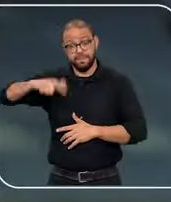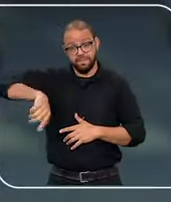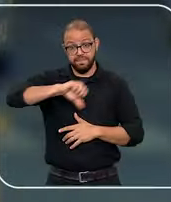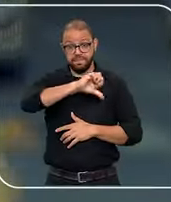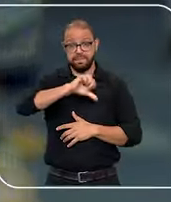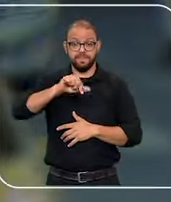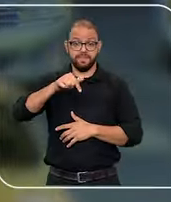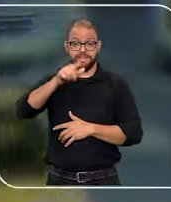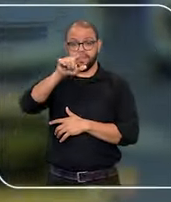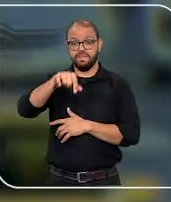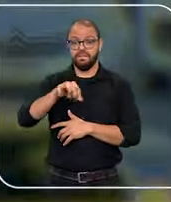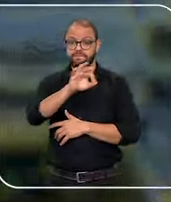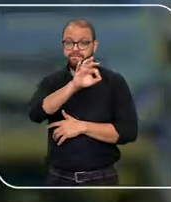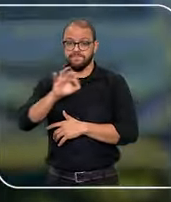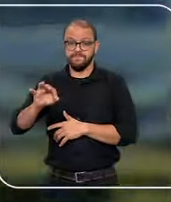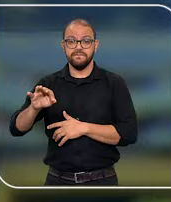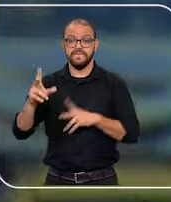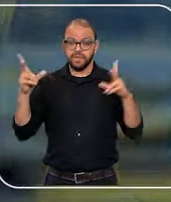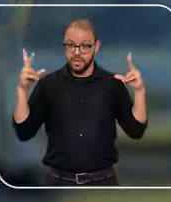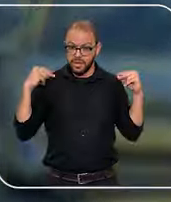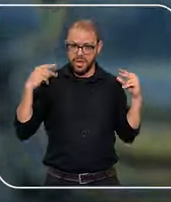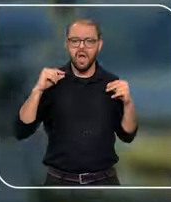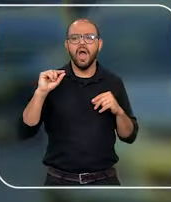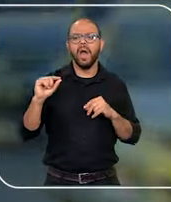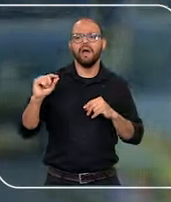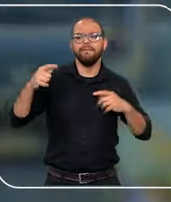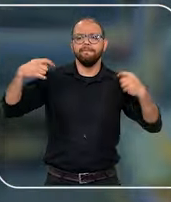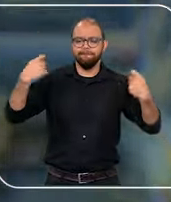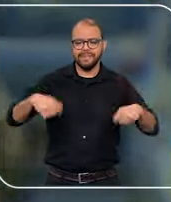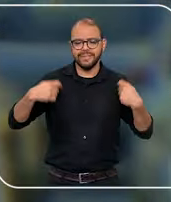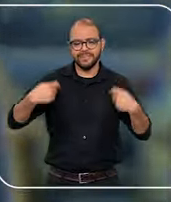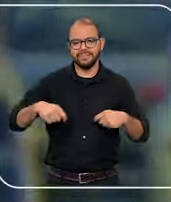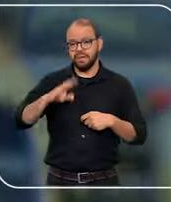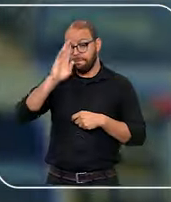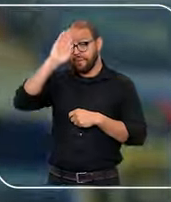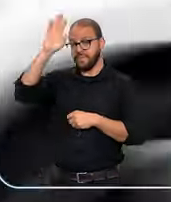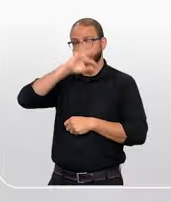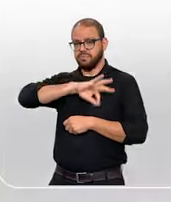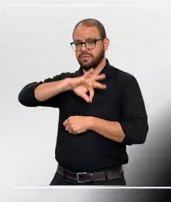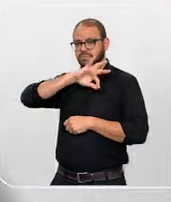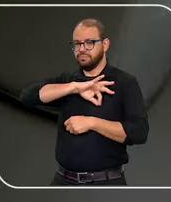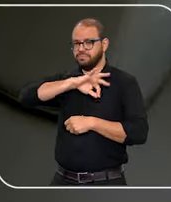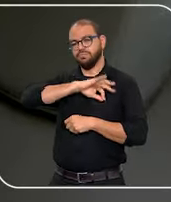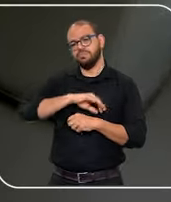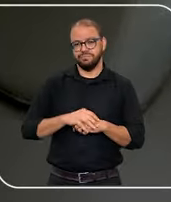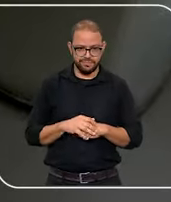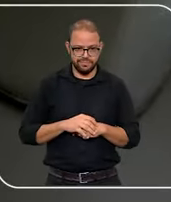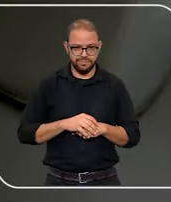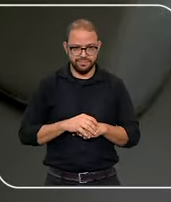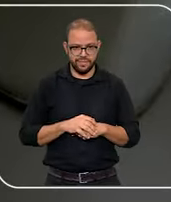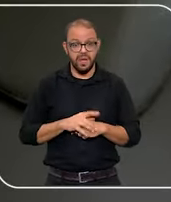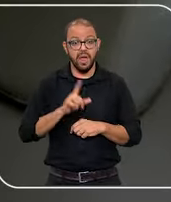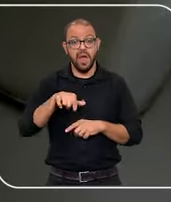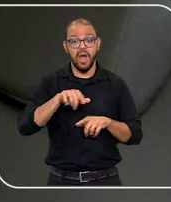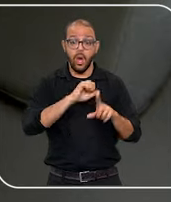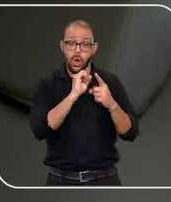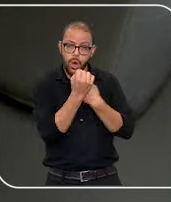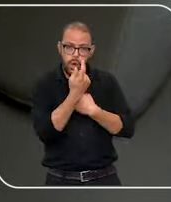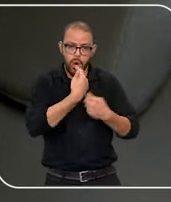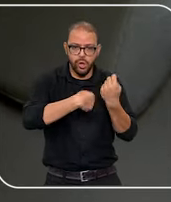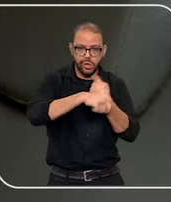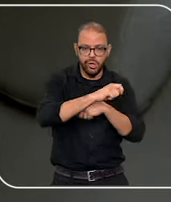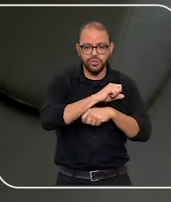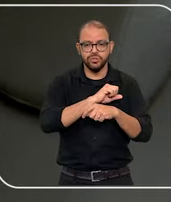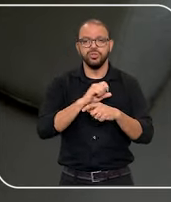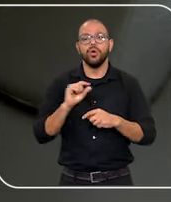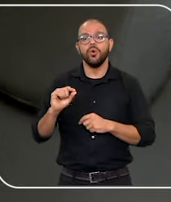levantamento ainda mostrou que 97% dos motoristas eram dependentes do serviço. Essa maior relevância econômica e social